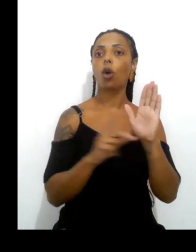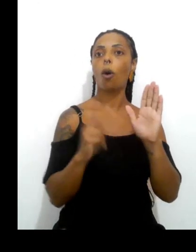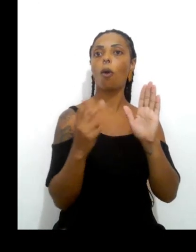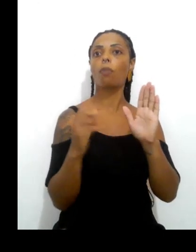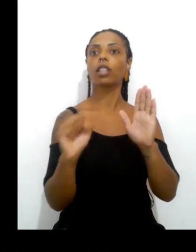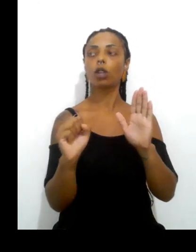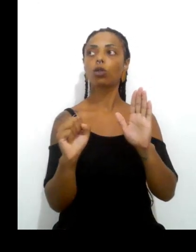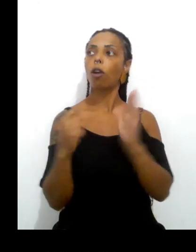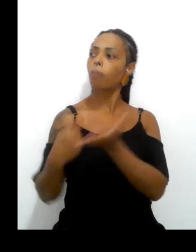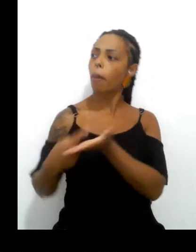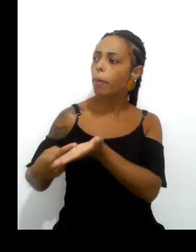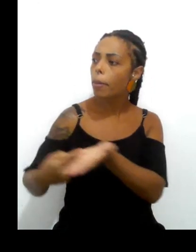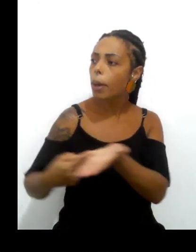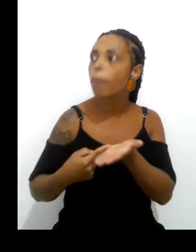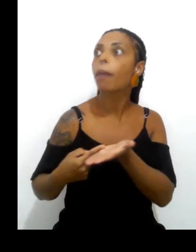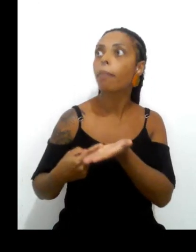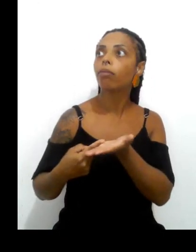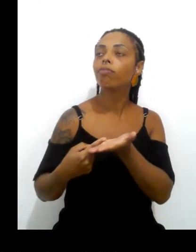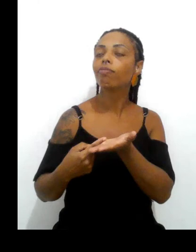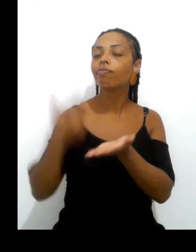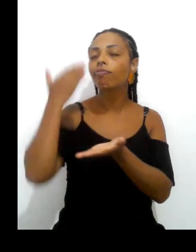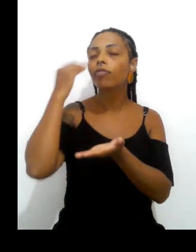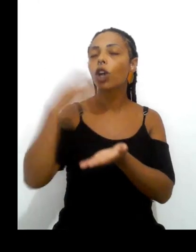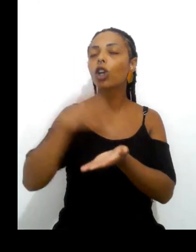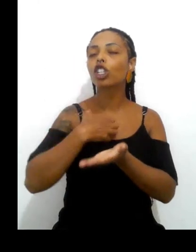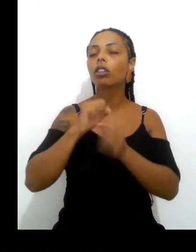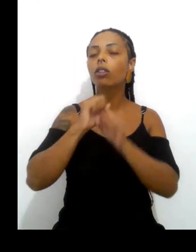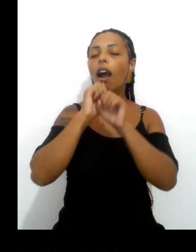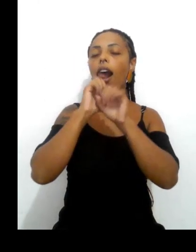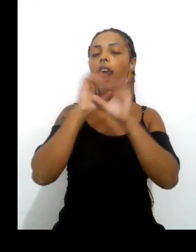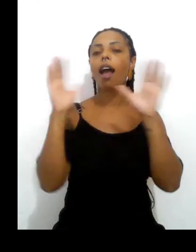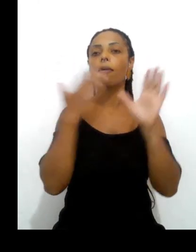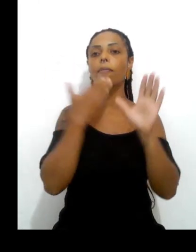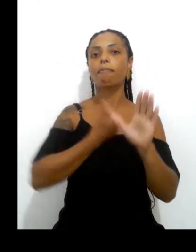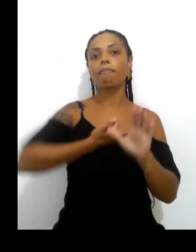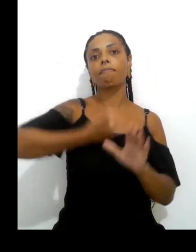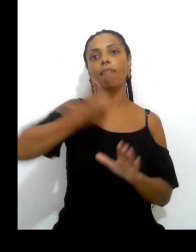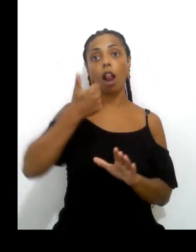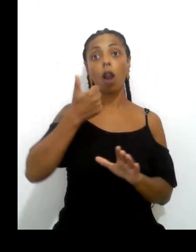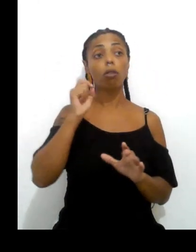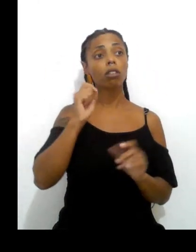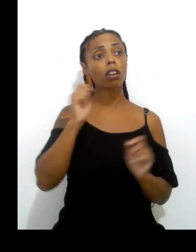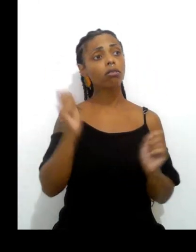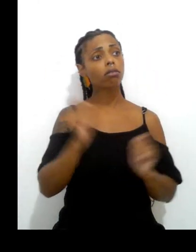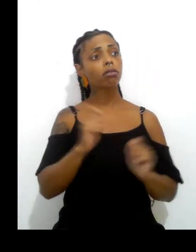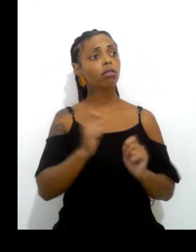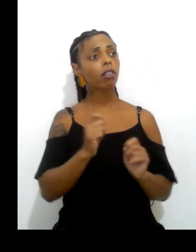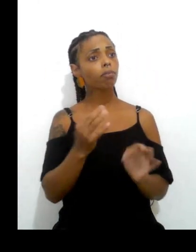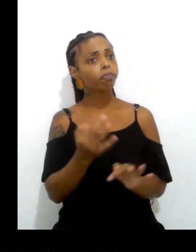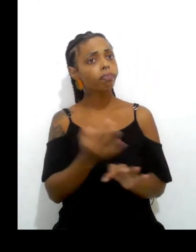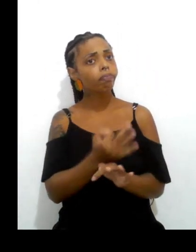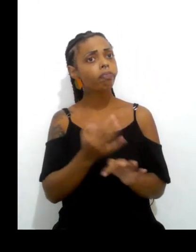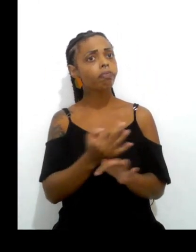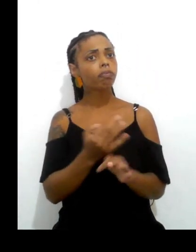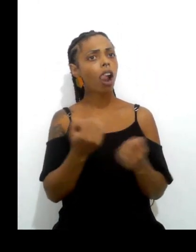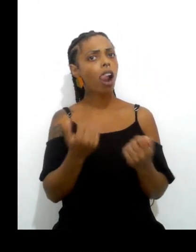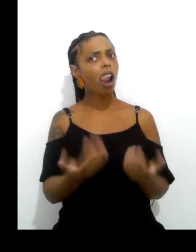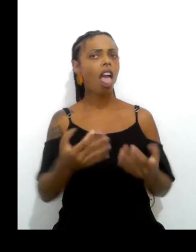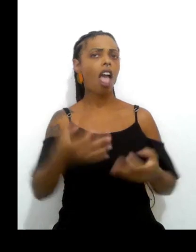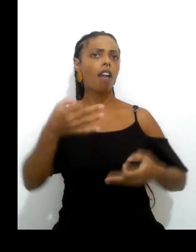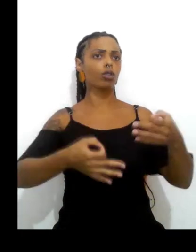mais esclarecido mas esclarecido perdão e maior tolerância jurídica também